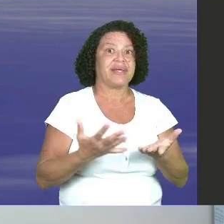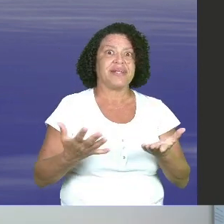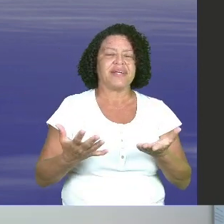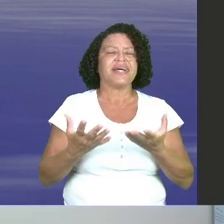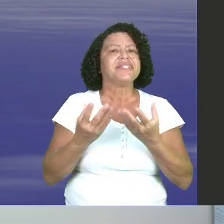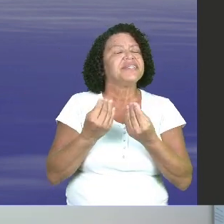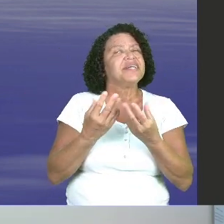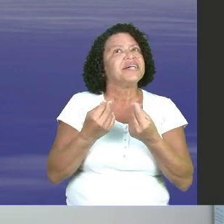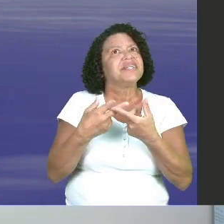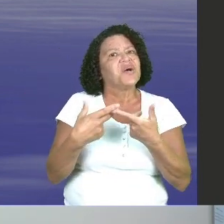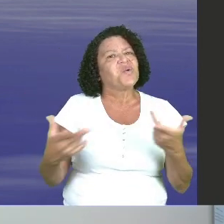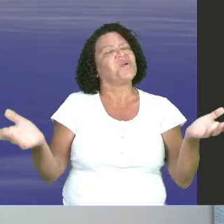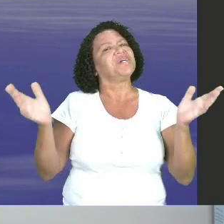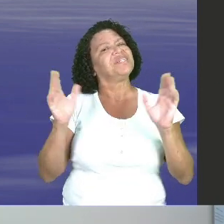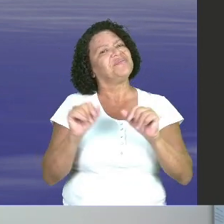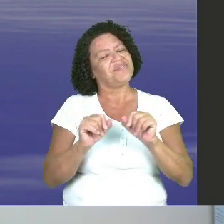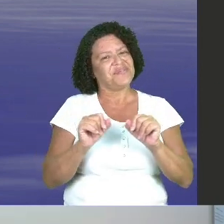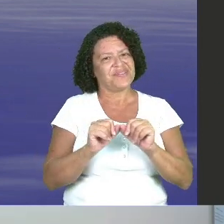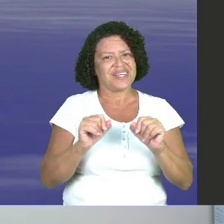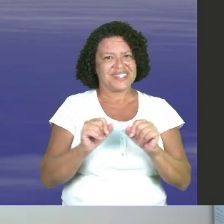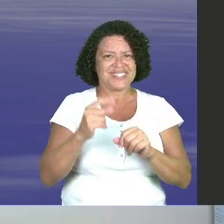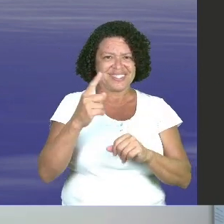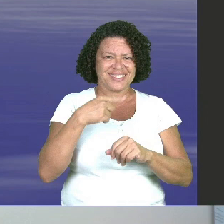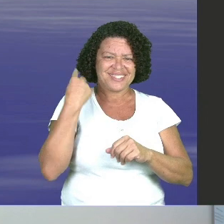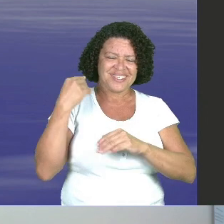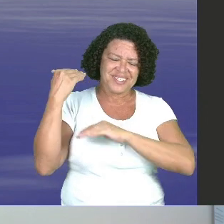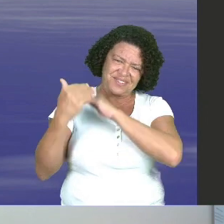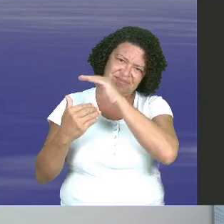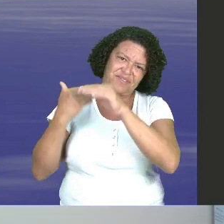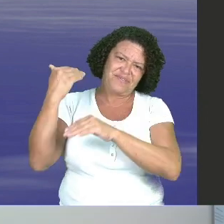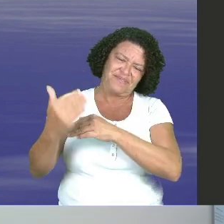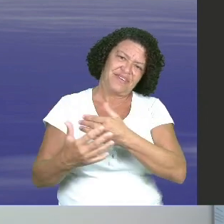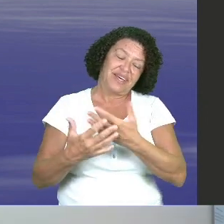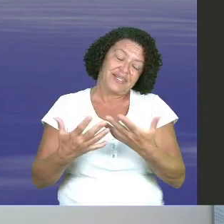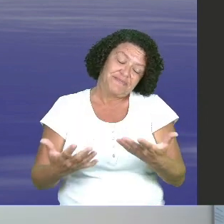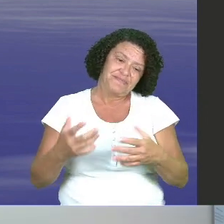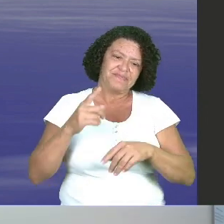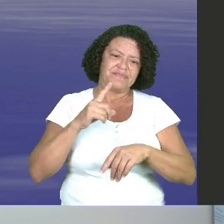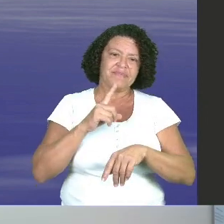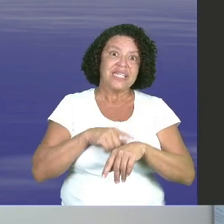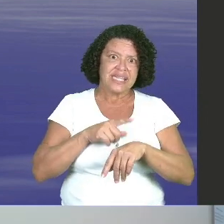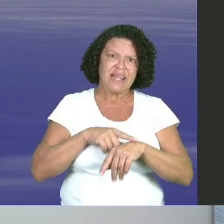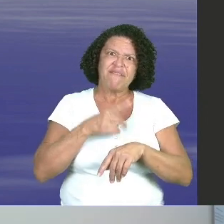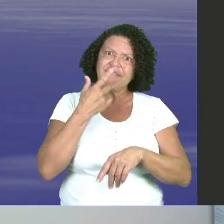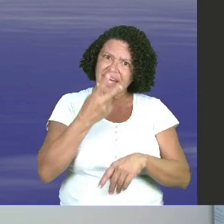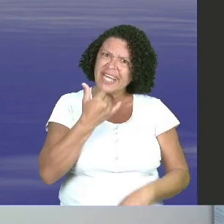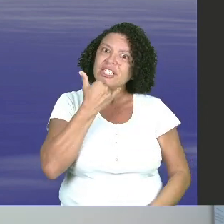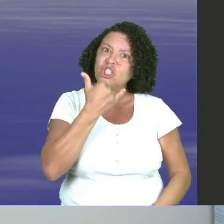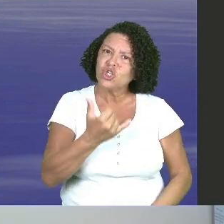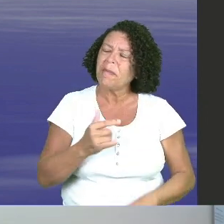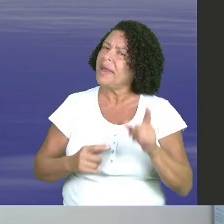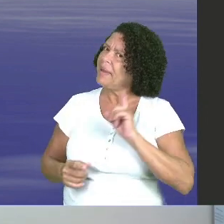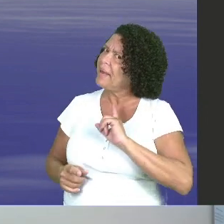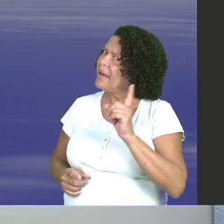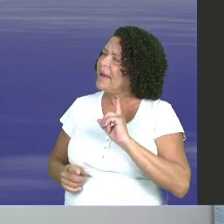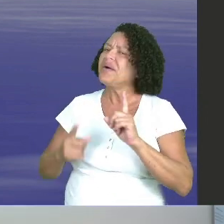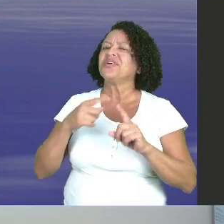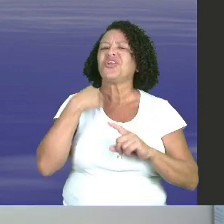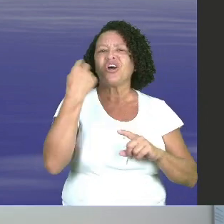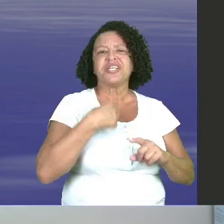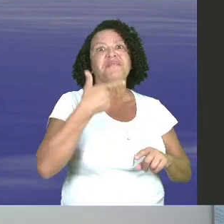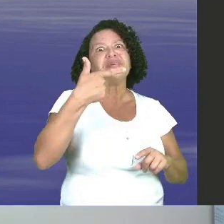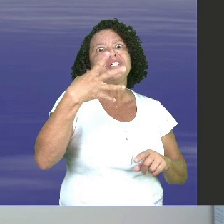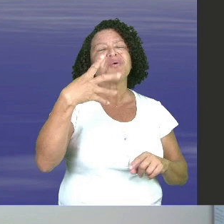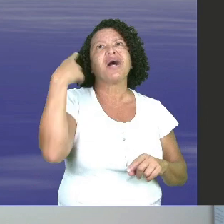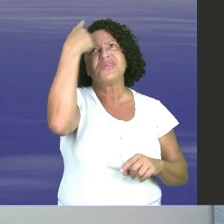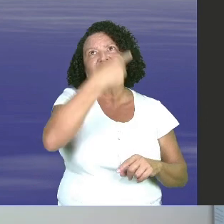dimensões na nossa vida para fazer, para nos desenvolver. E tempo não venha como desculpa, que todos nós temos 24 horas,